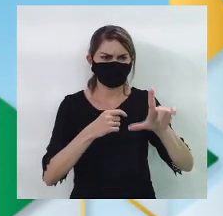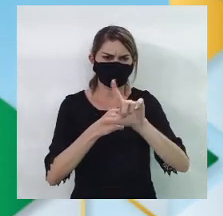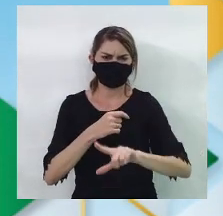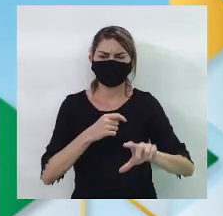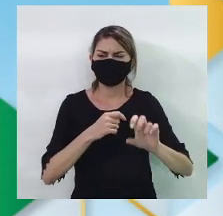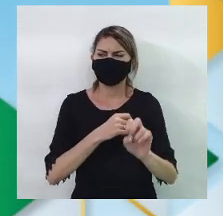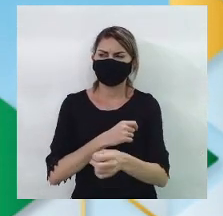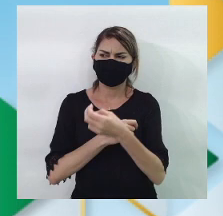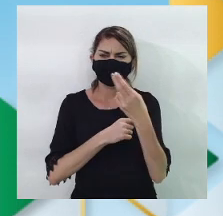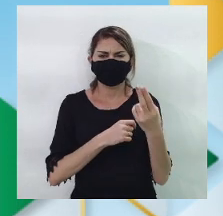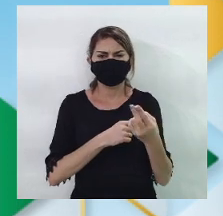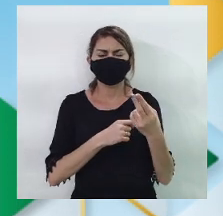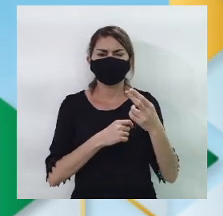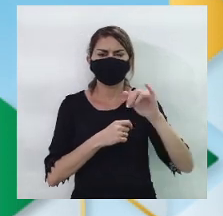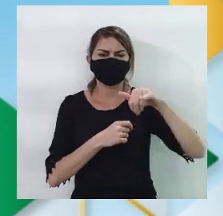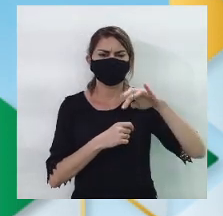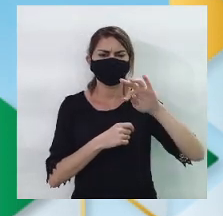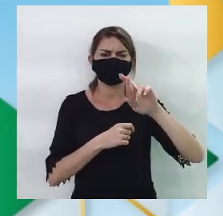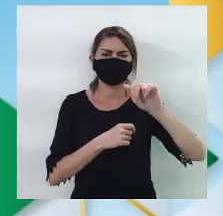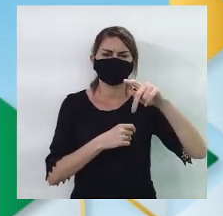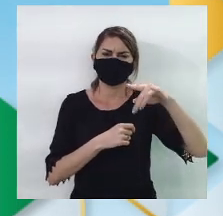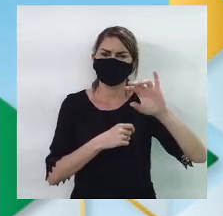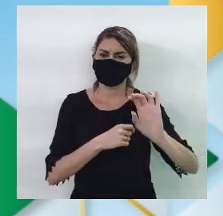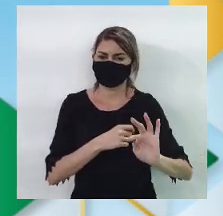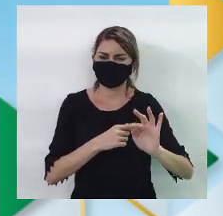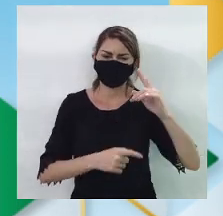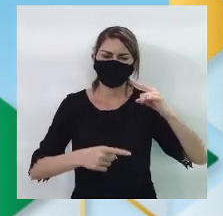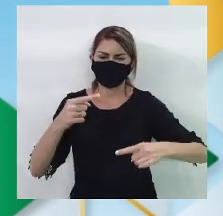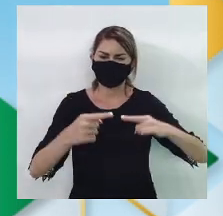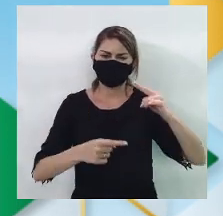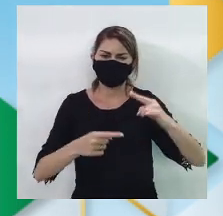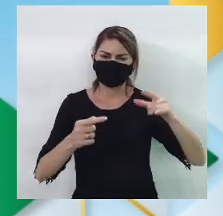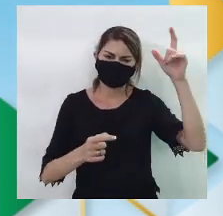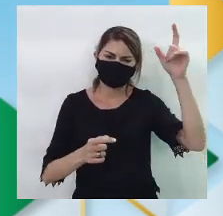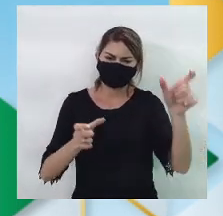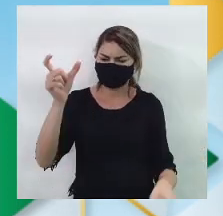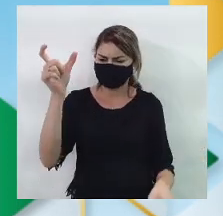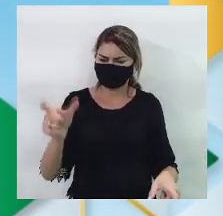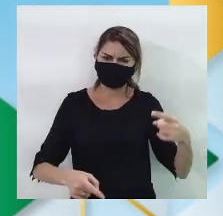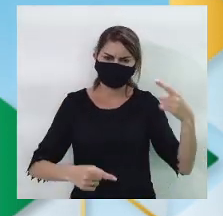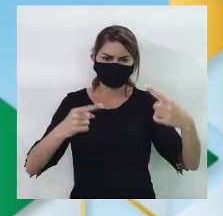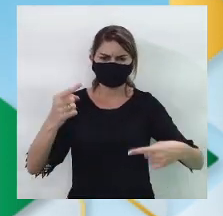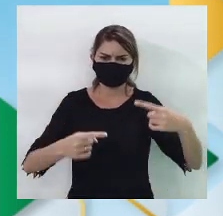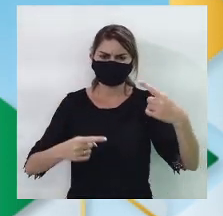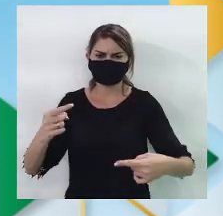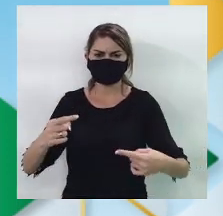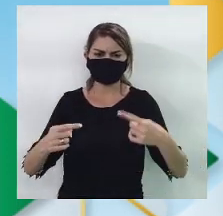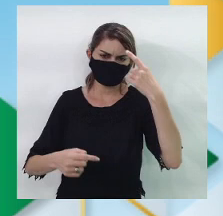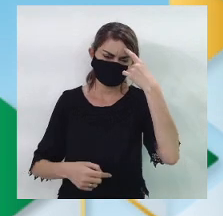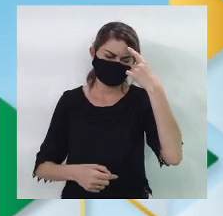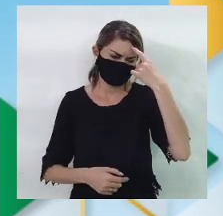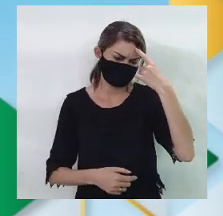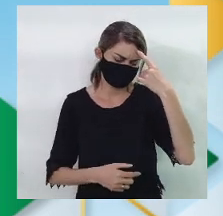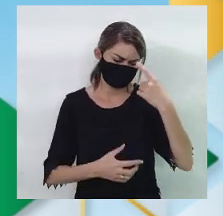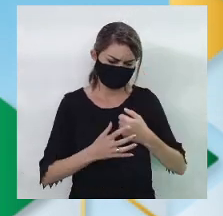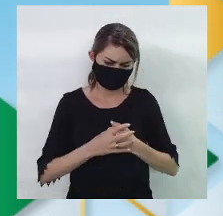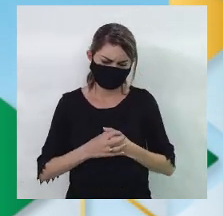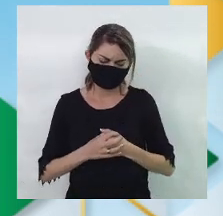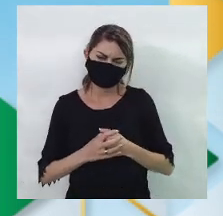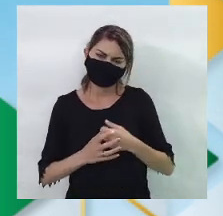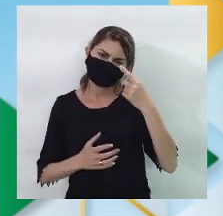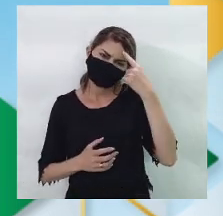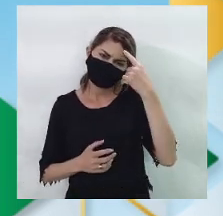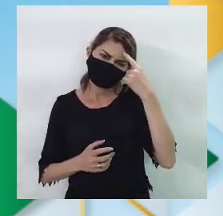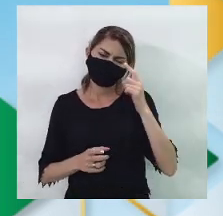intimista ou introspectiva enfoca o conflito do indivíduo na sua esfera consciente e também